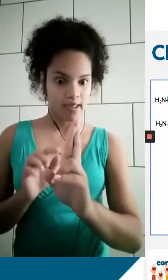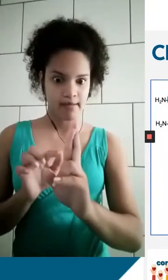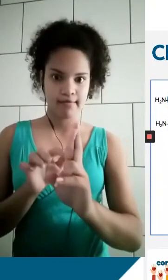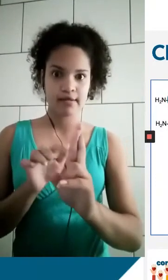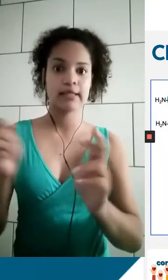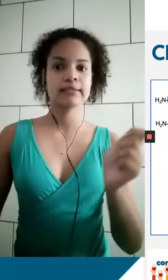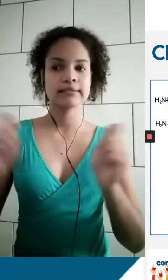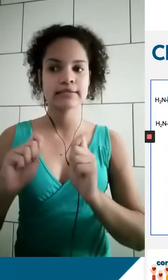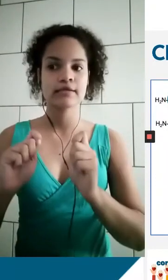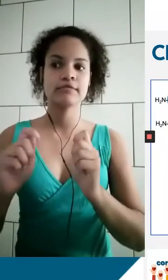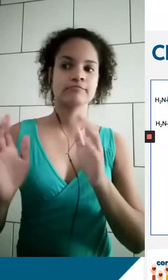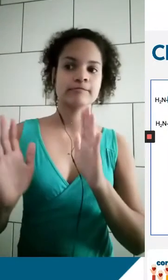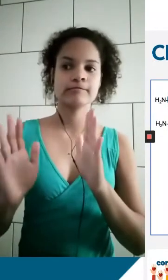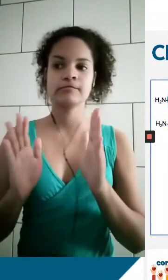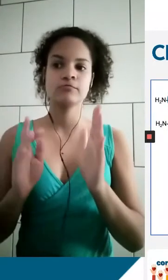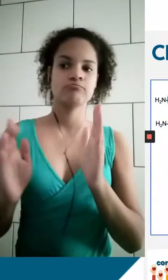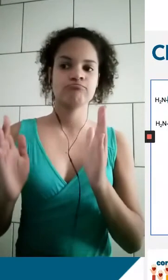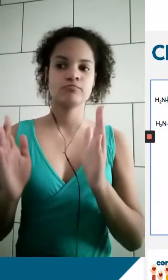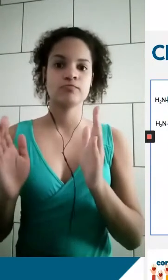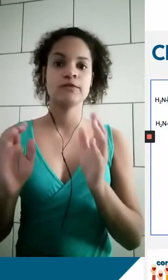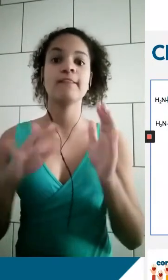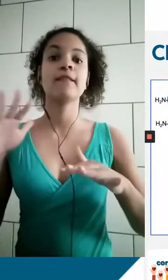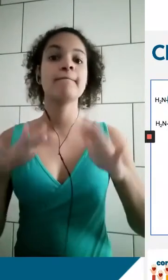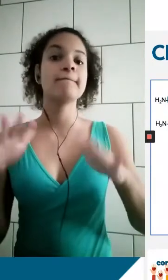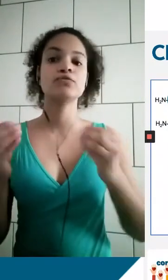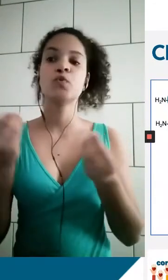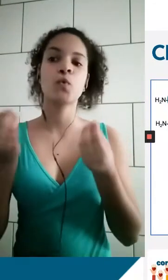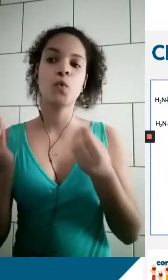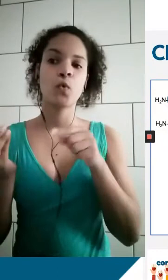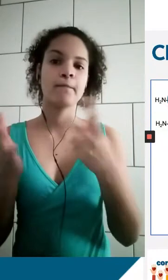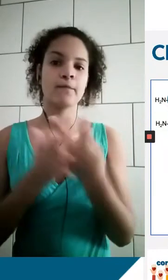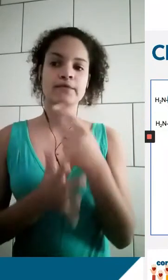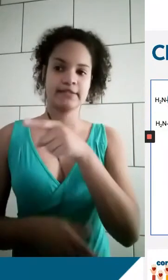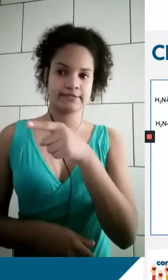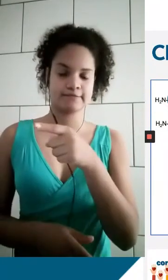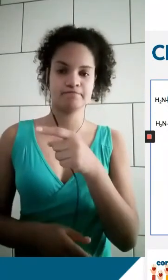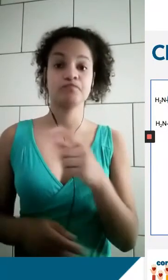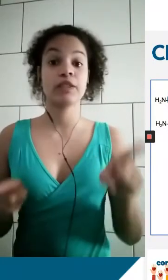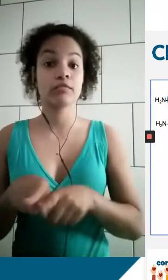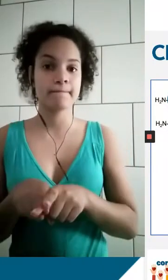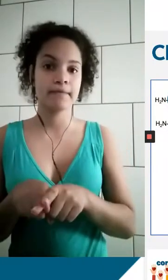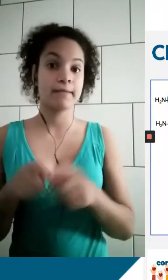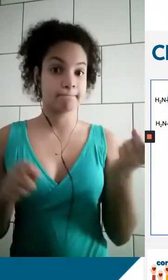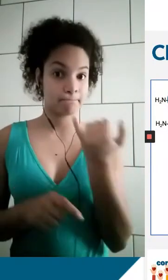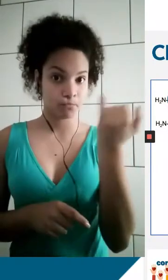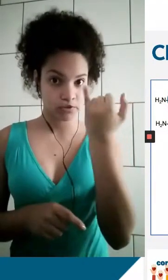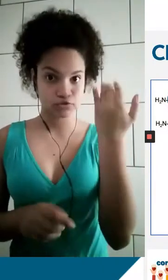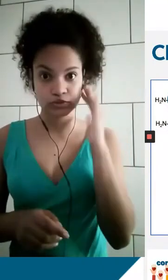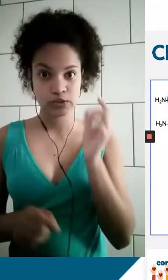podem interferir no dobramento dessas moléculas. E também é importante a gente considerar